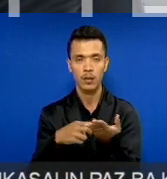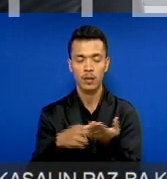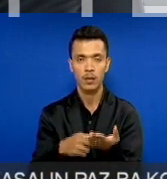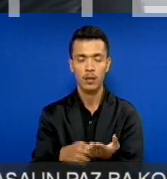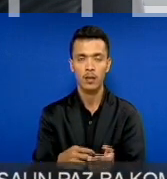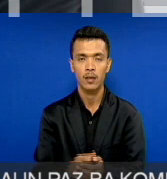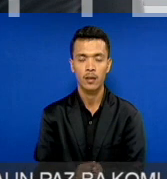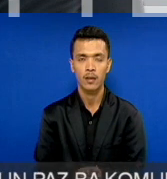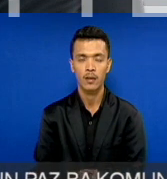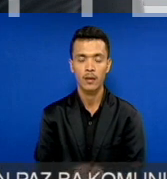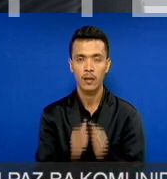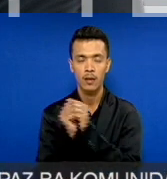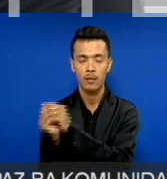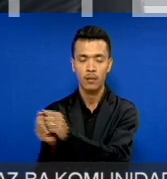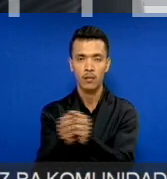ni página entre